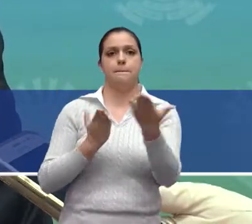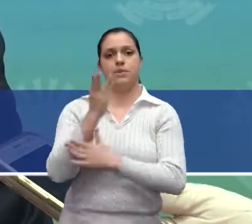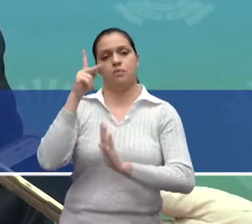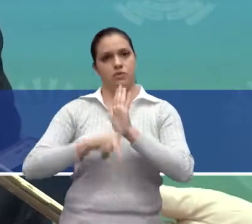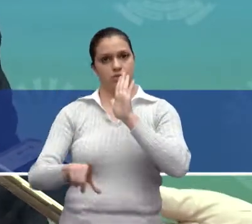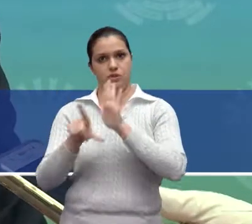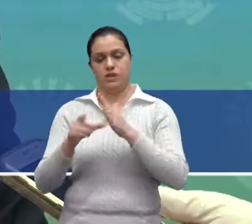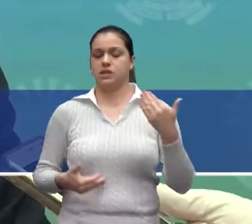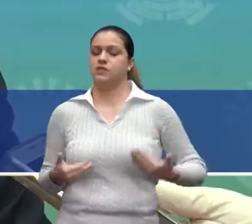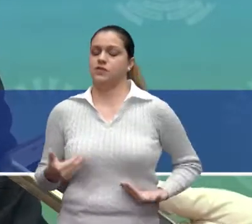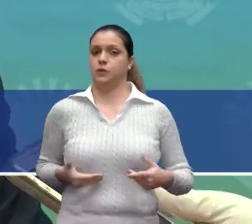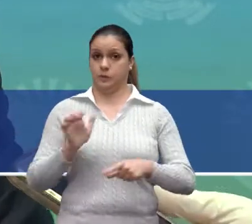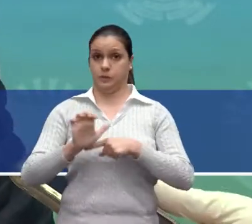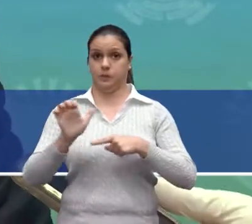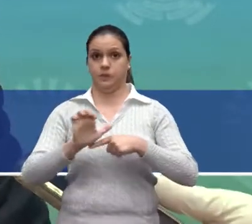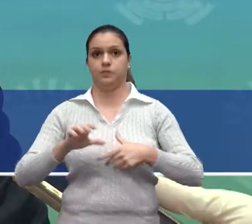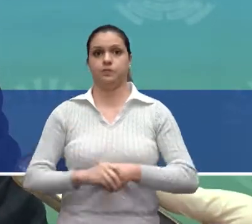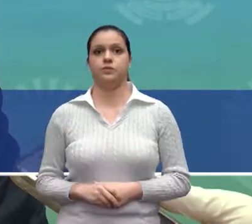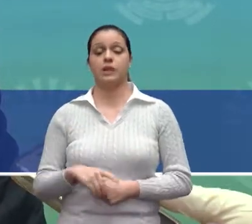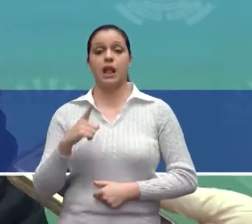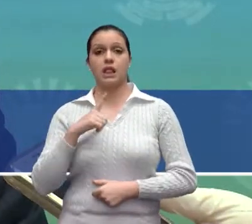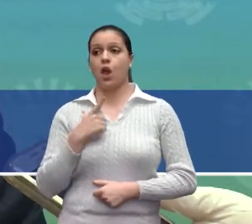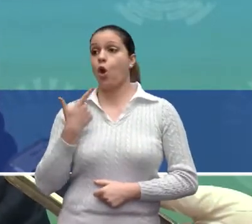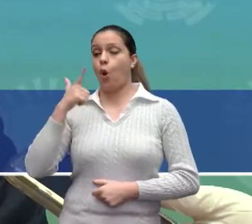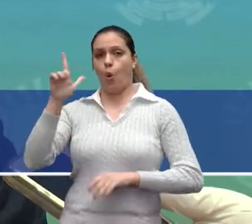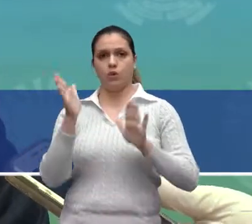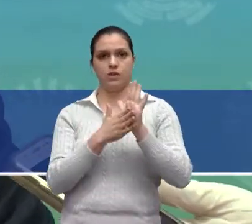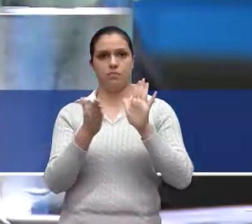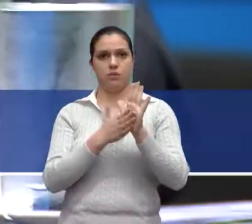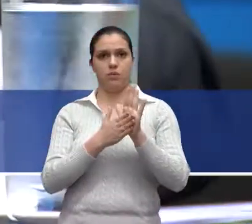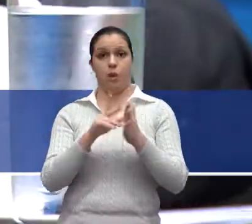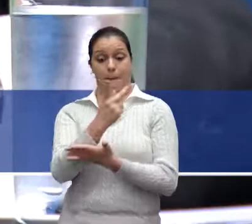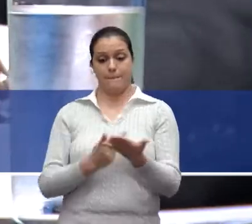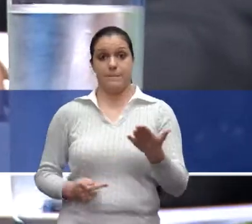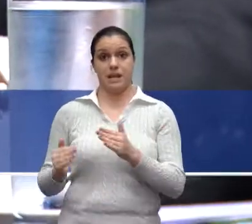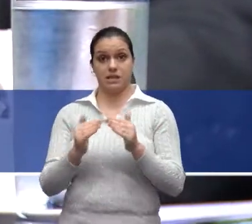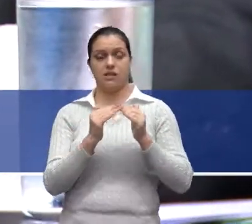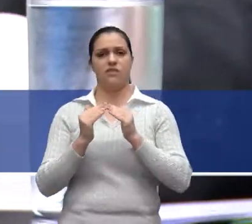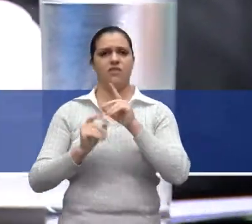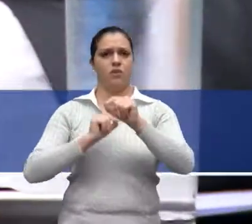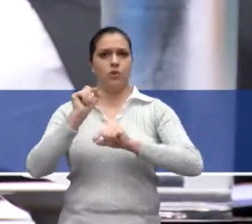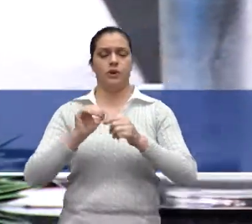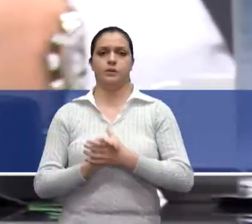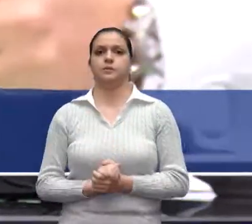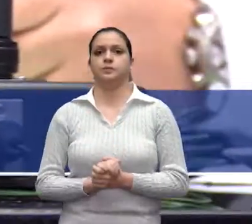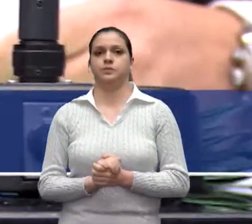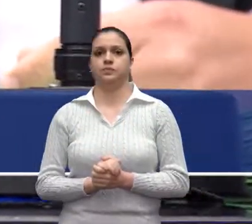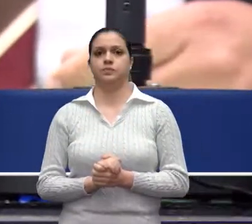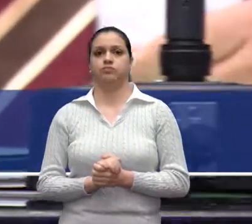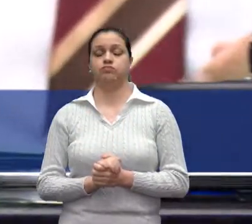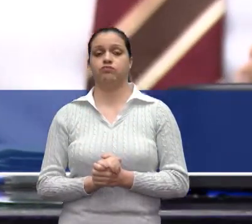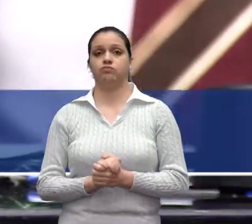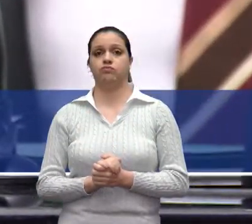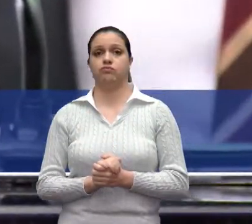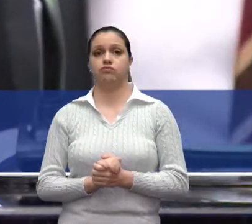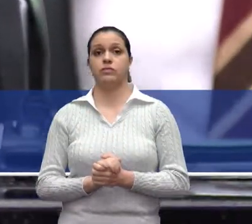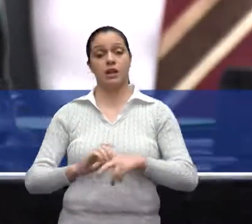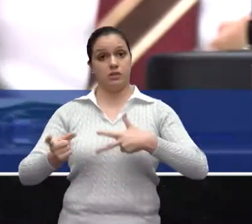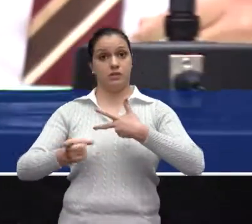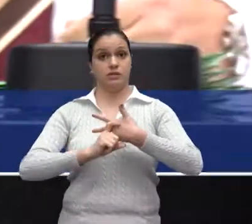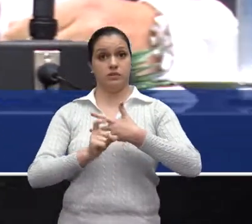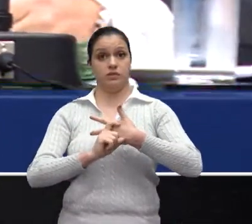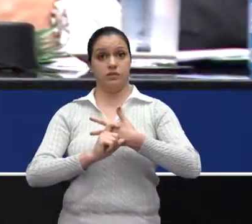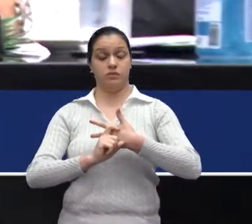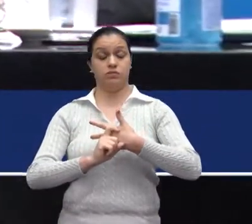a darmos encaminhamento e aprovação desse projeto para atender os servidores do Estado. Outra proposta que teve parecer favorável da